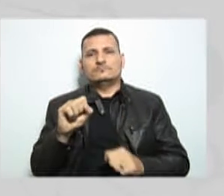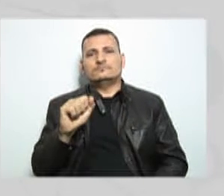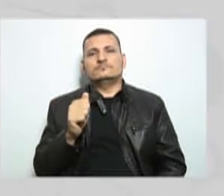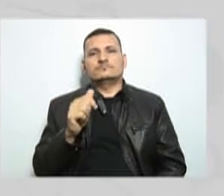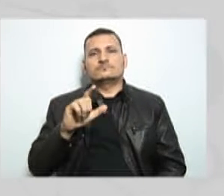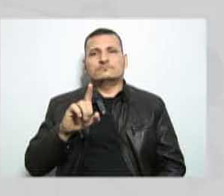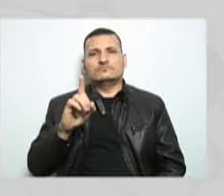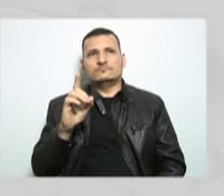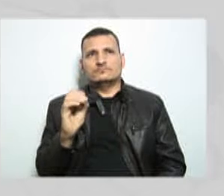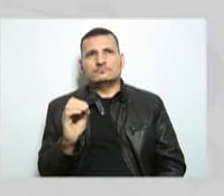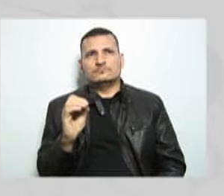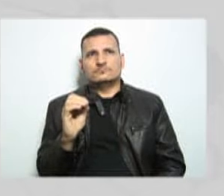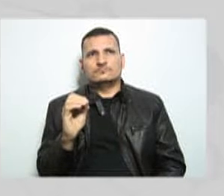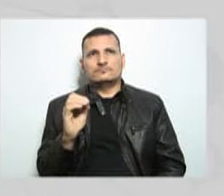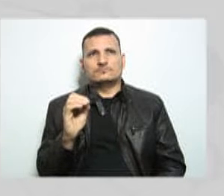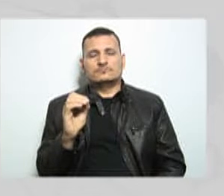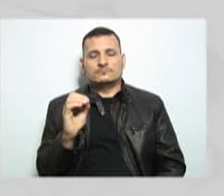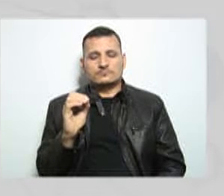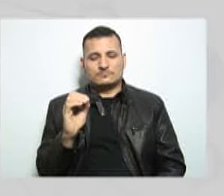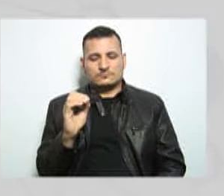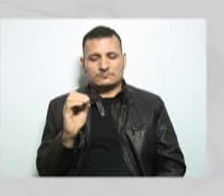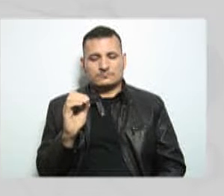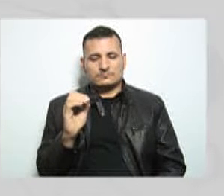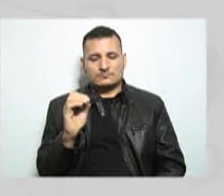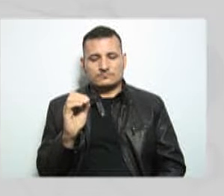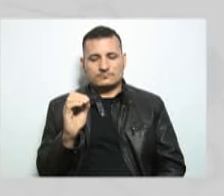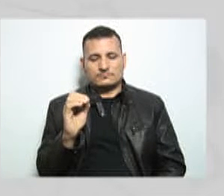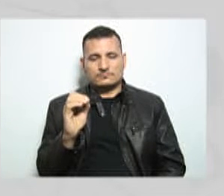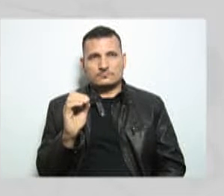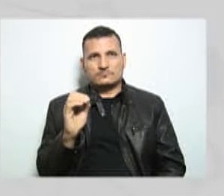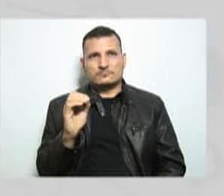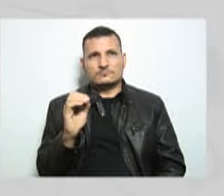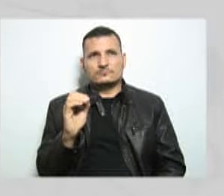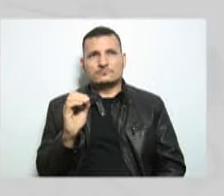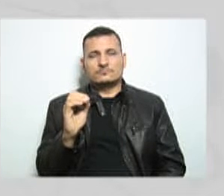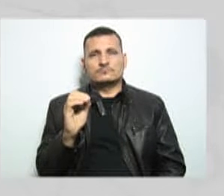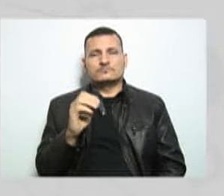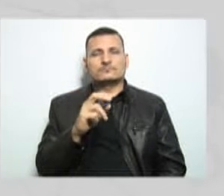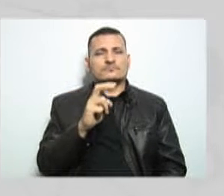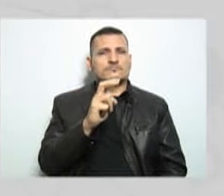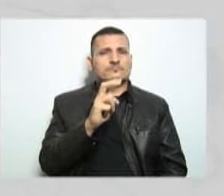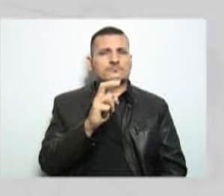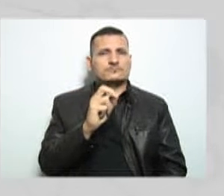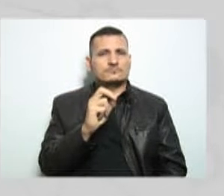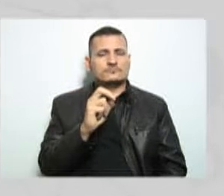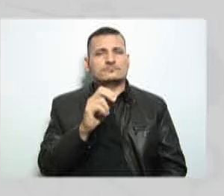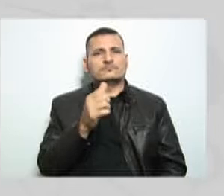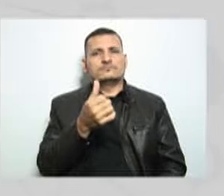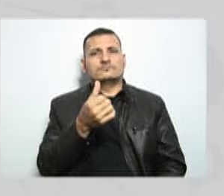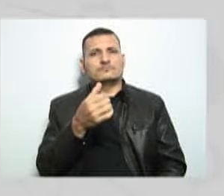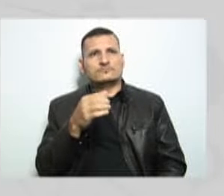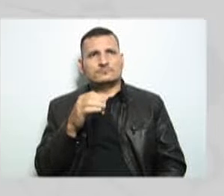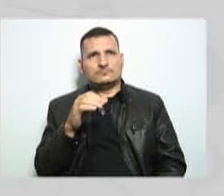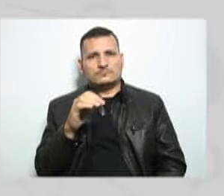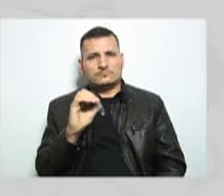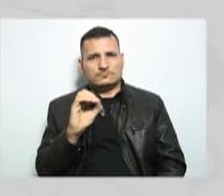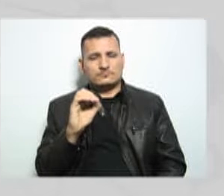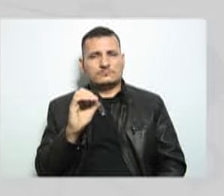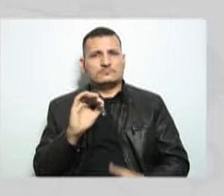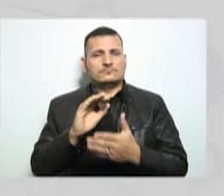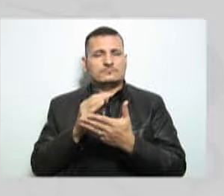meu saldo que eu tinha, as minhas quantidades de 50 eu tinha 60, vai sobrar 10.